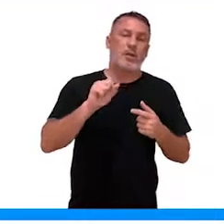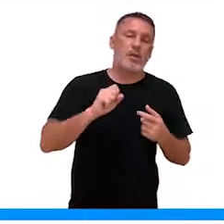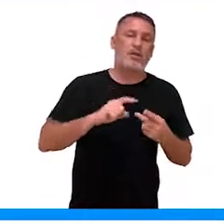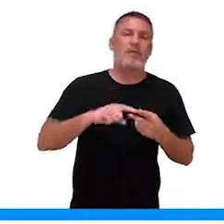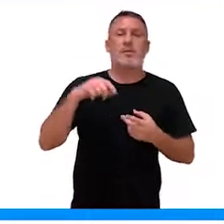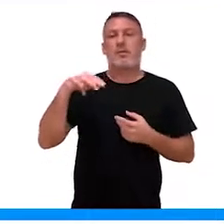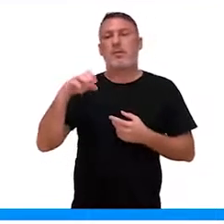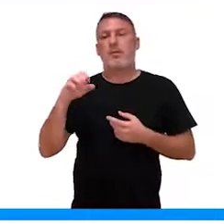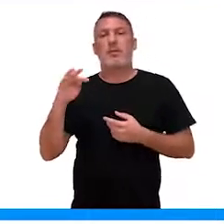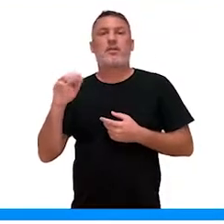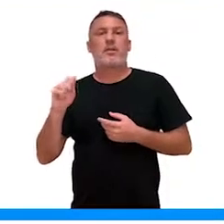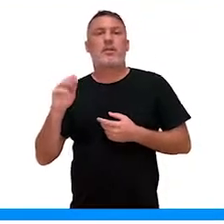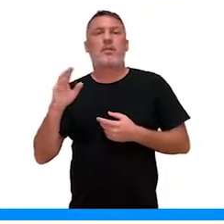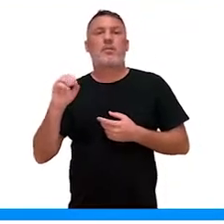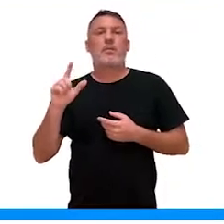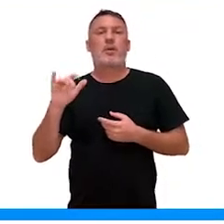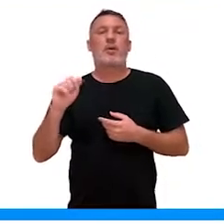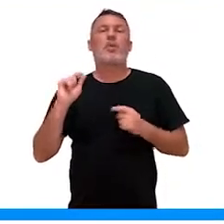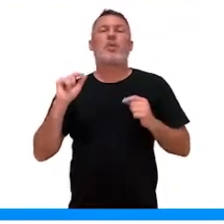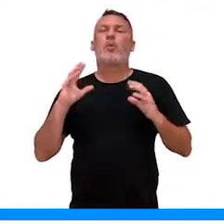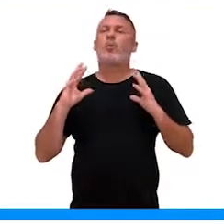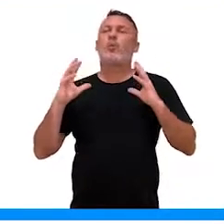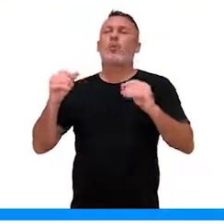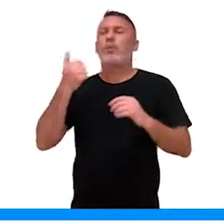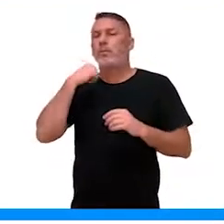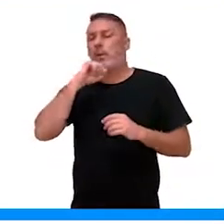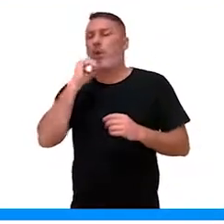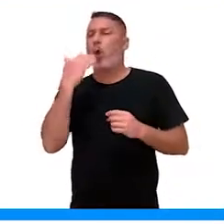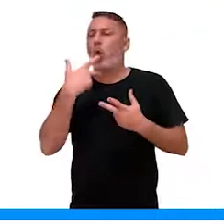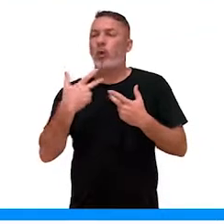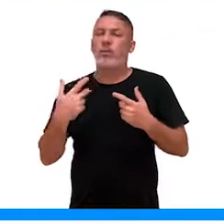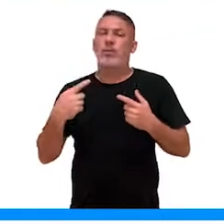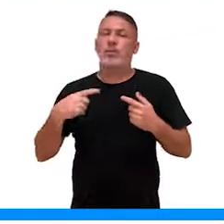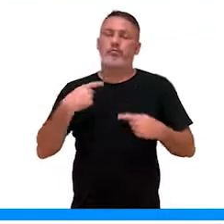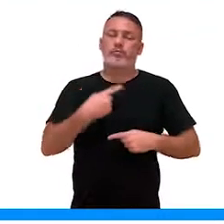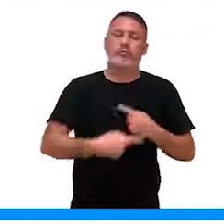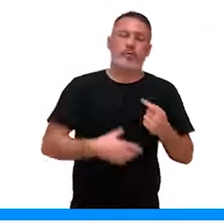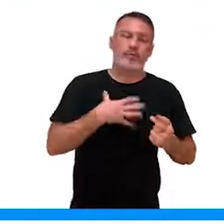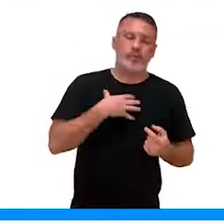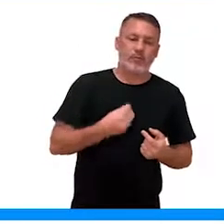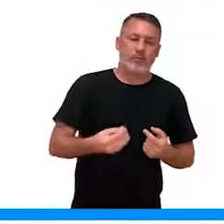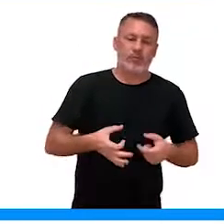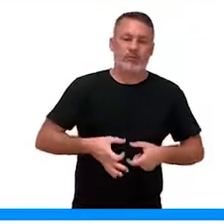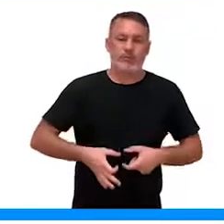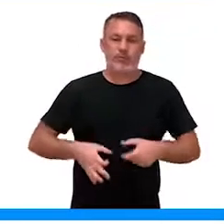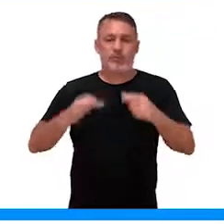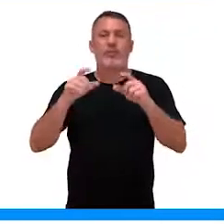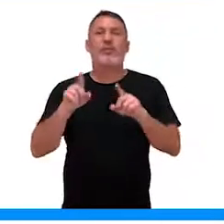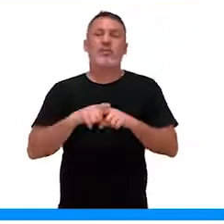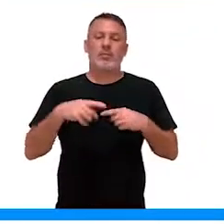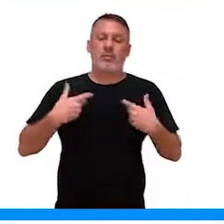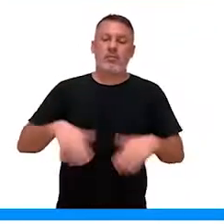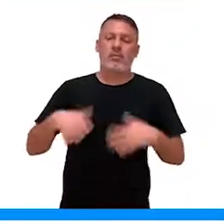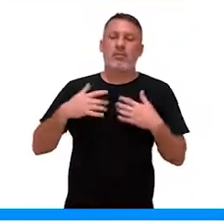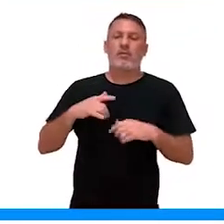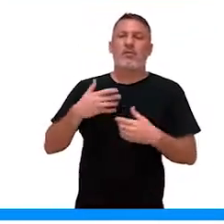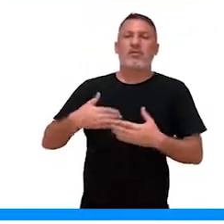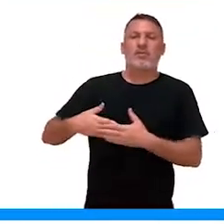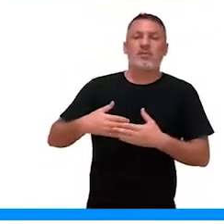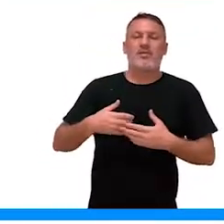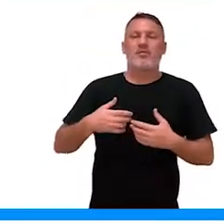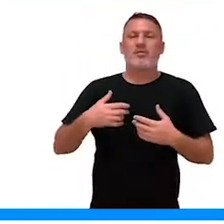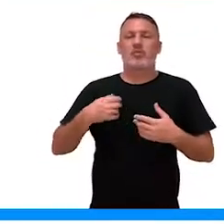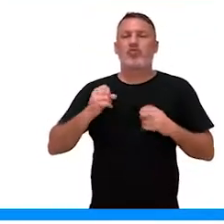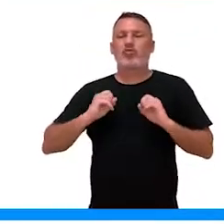todos os nutrientes da mãe é passado para o filho dessa maneira. As excretas nitrogenadas do filho é passada para a mãe assim como